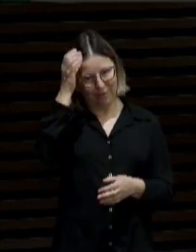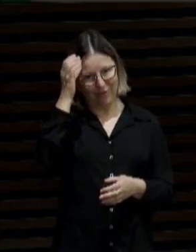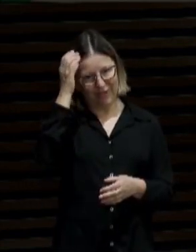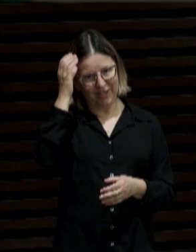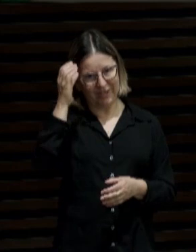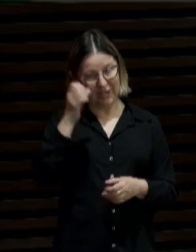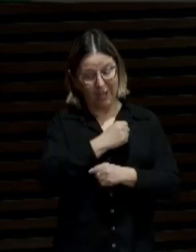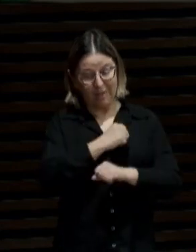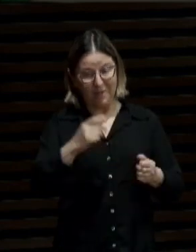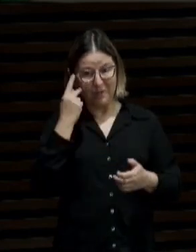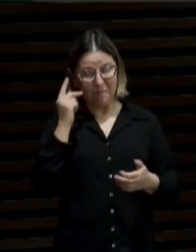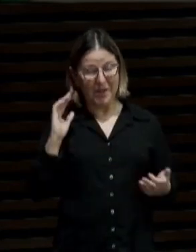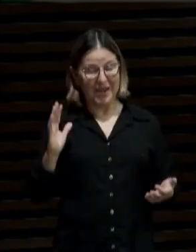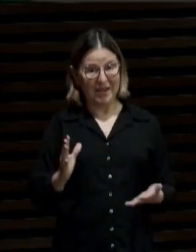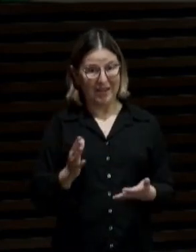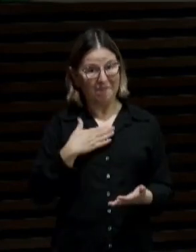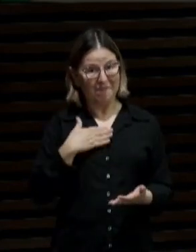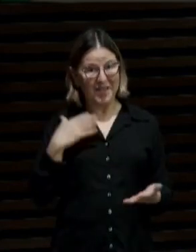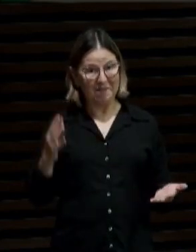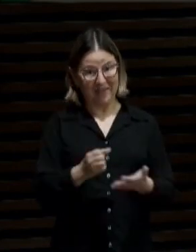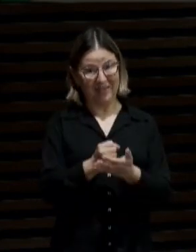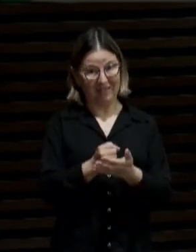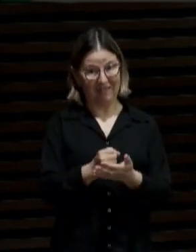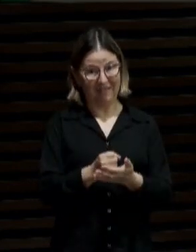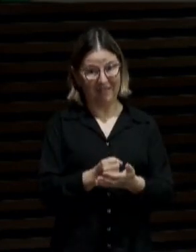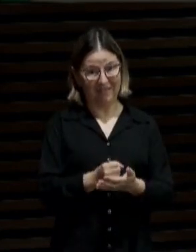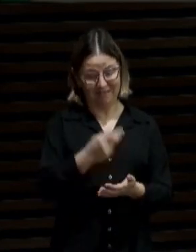Você está falando que Ele não vai levar em consideração e Ele vai olhar para mim mesmo assim?